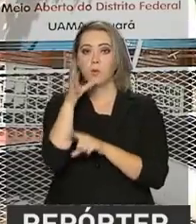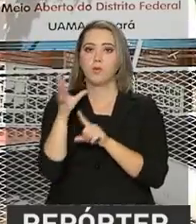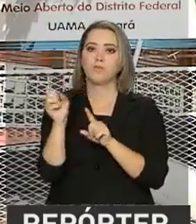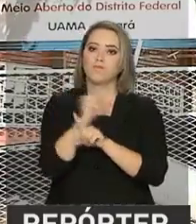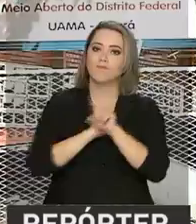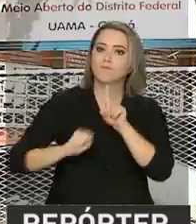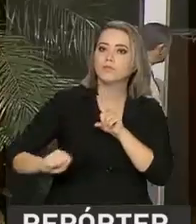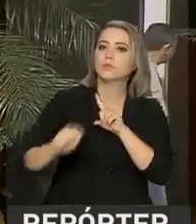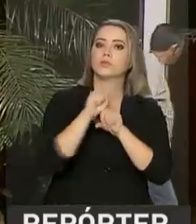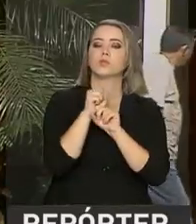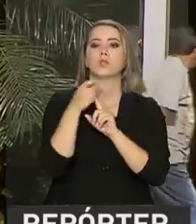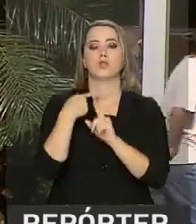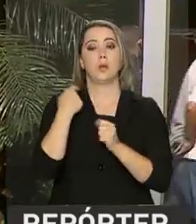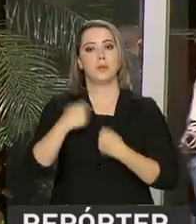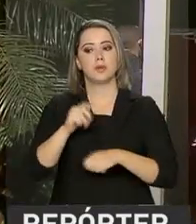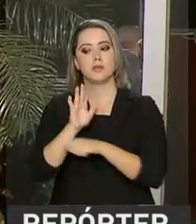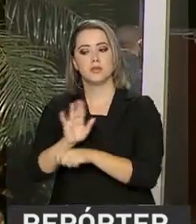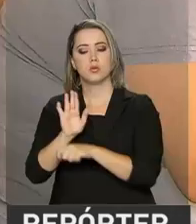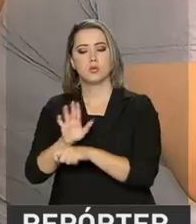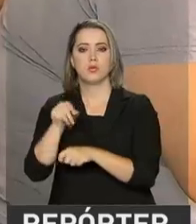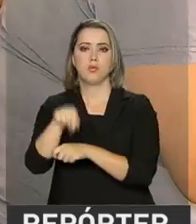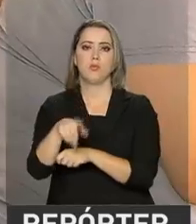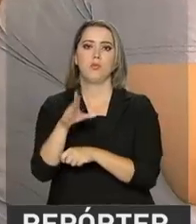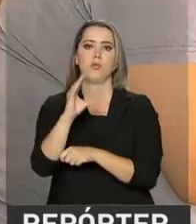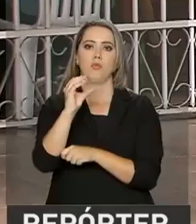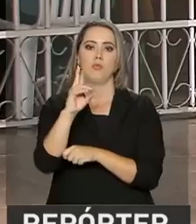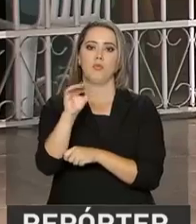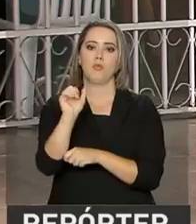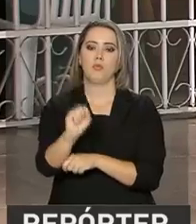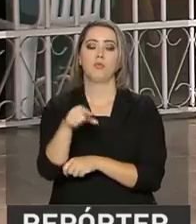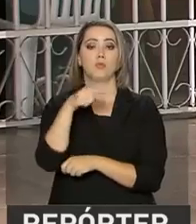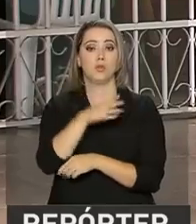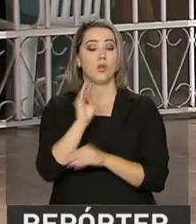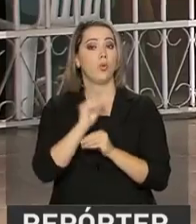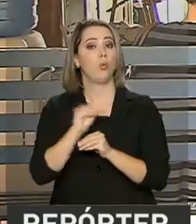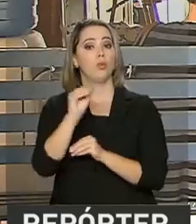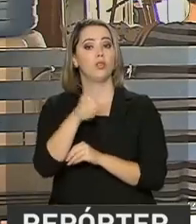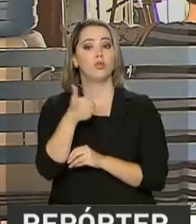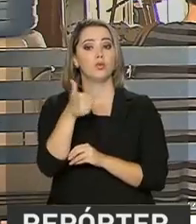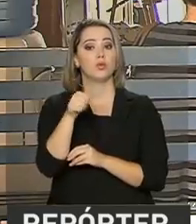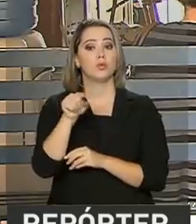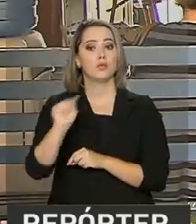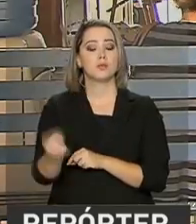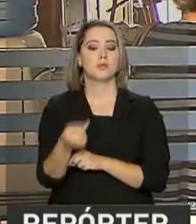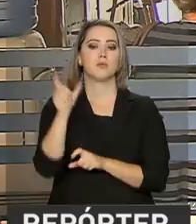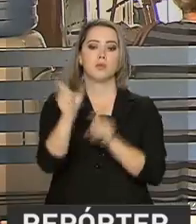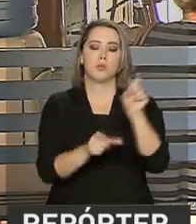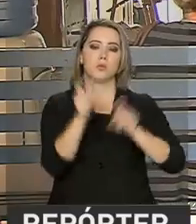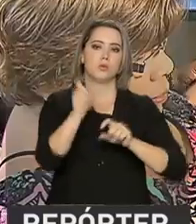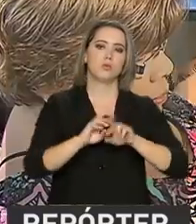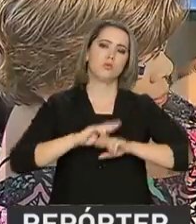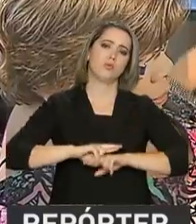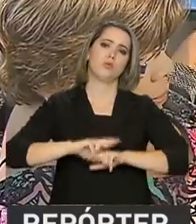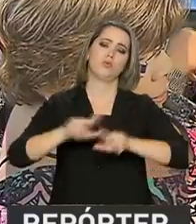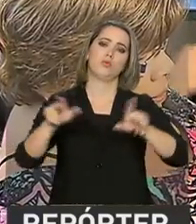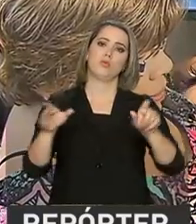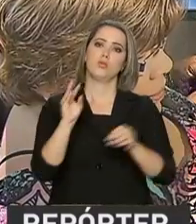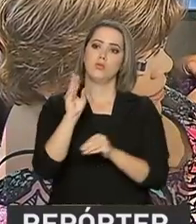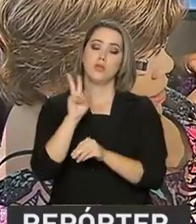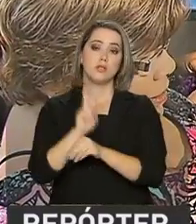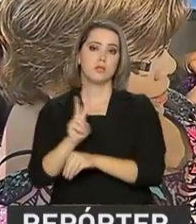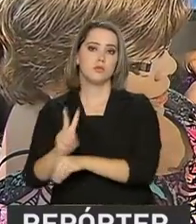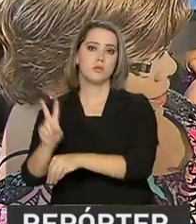pelo cras este traz em brasília atende a 11 mil pessoas por aqui várias atividades de proteção